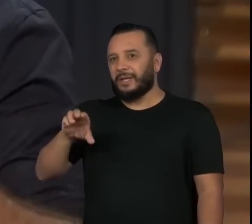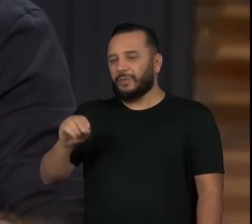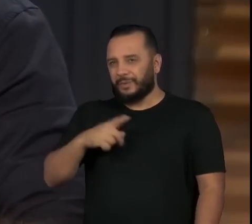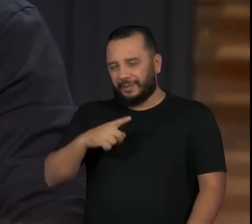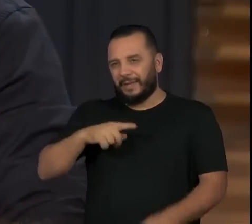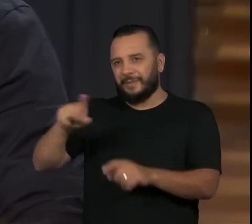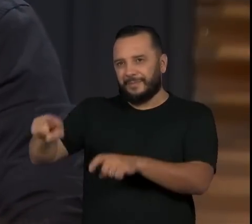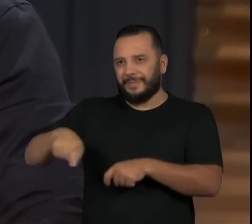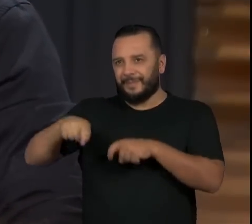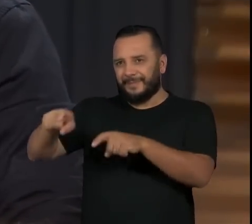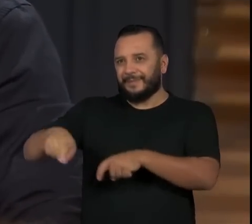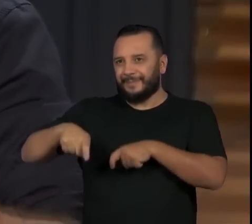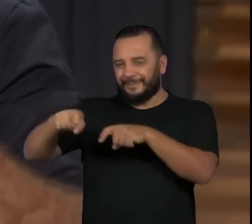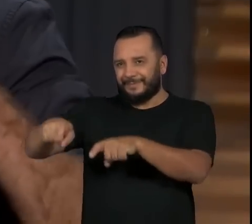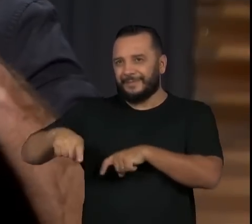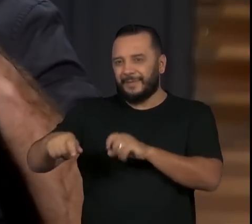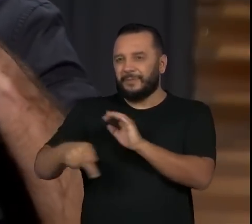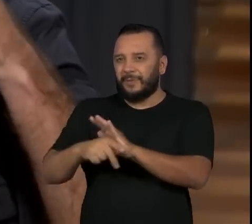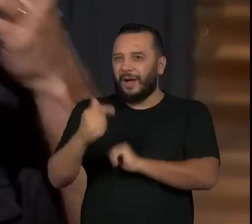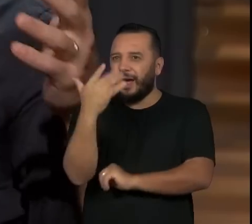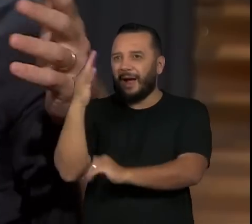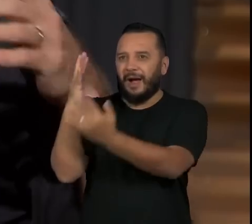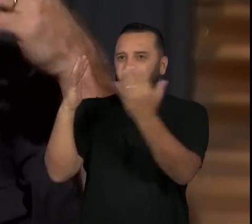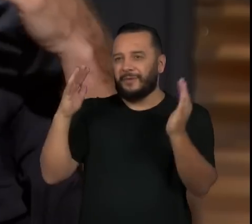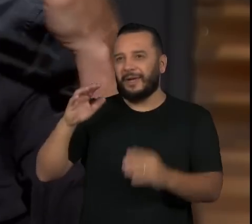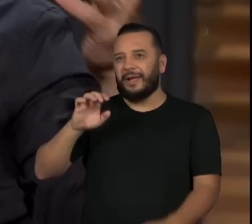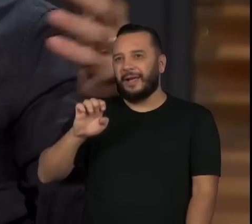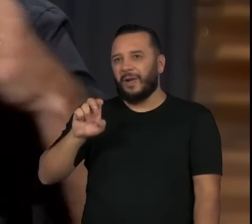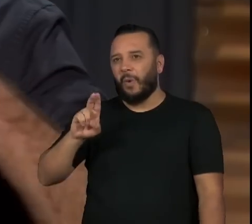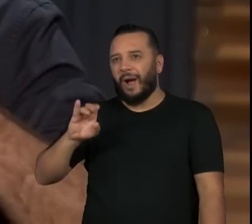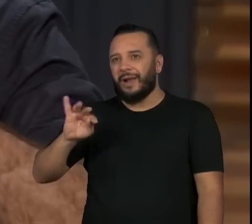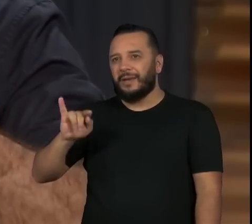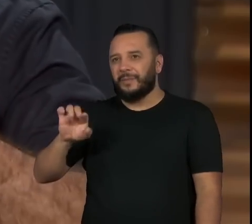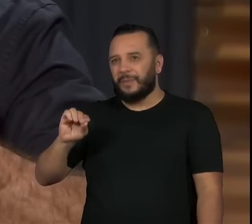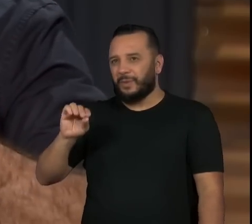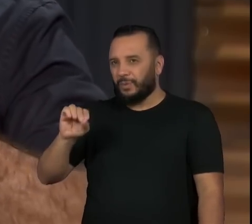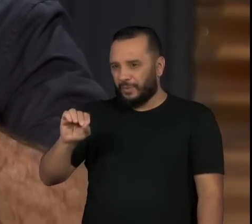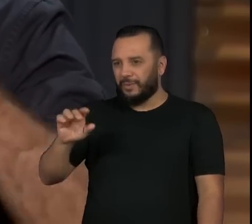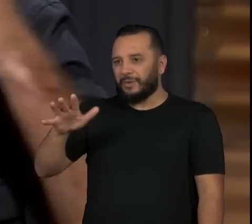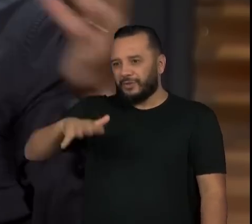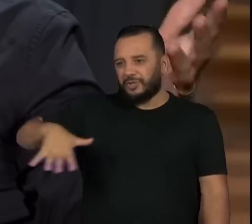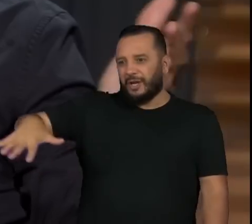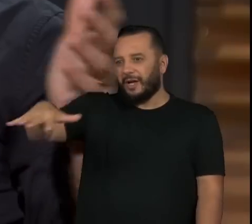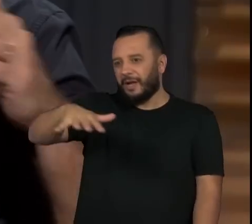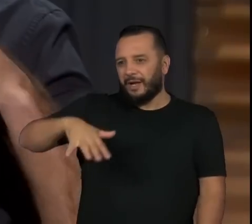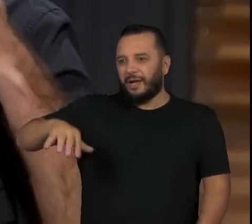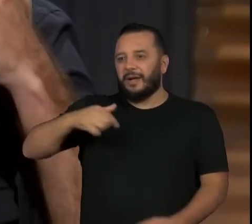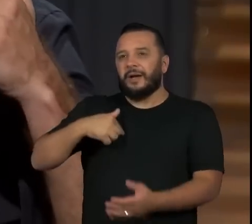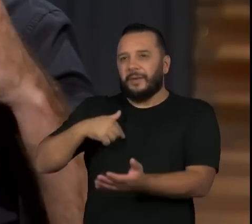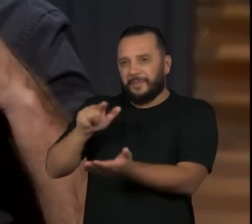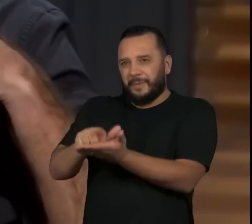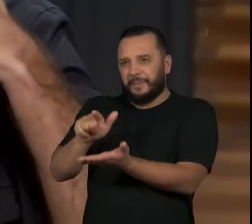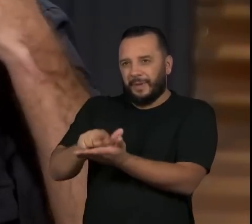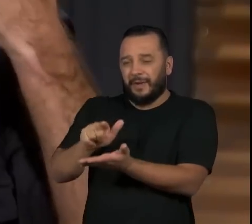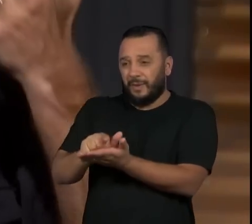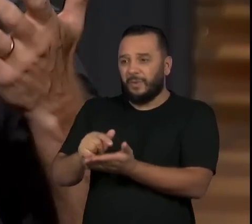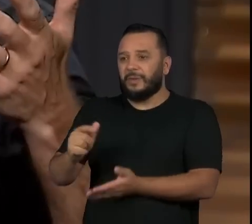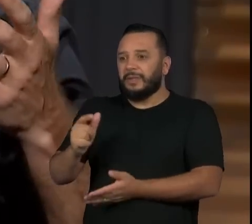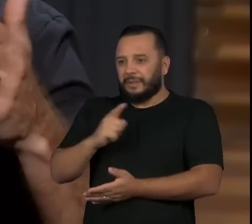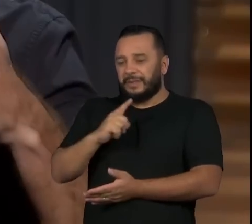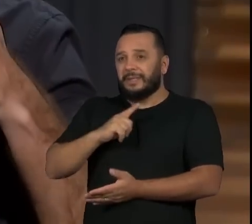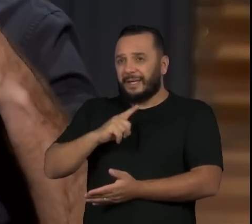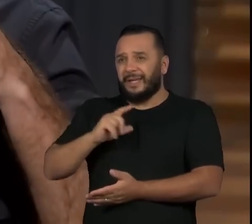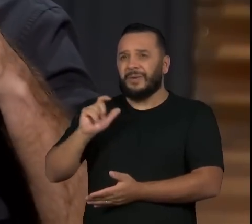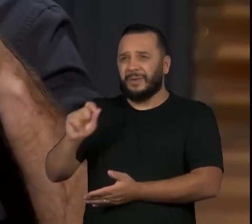sul da Bahia. São monoculturas que chegam, tomam áreas enormes, acabam com a fauna